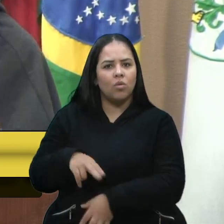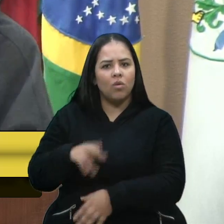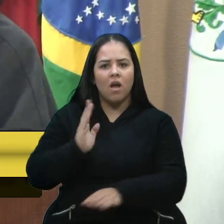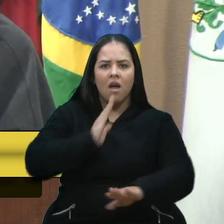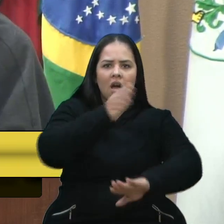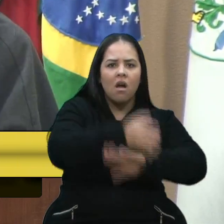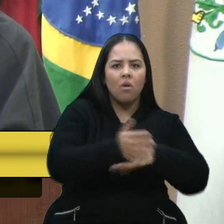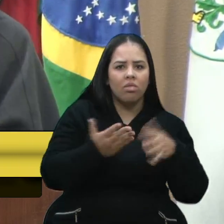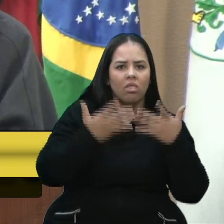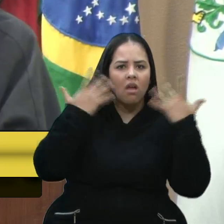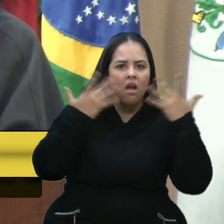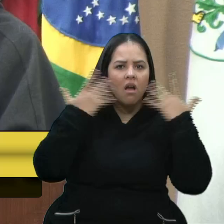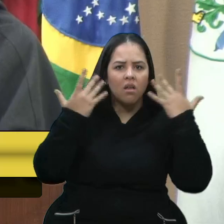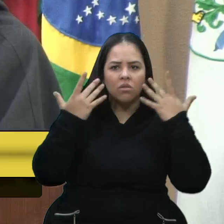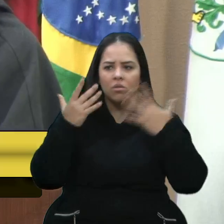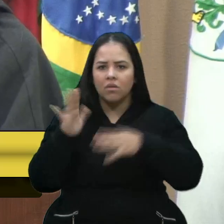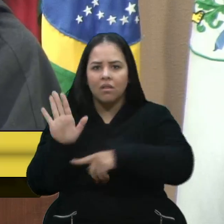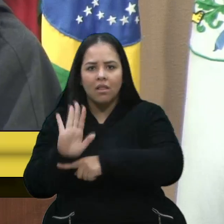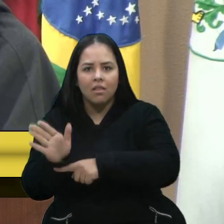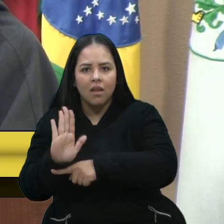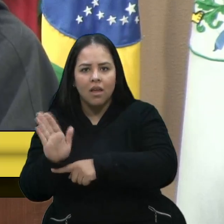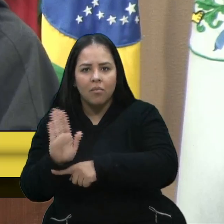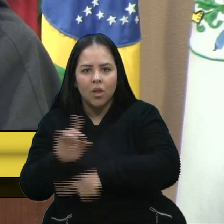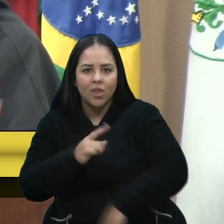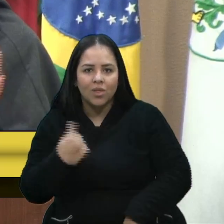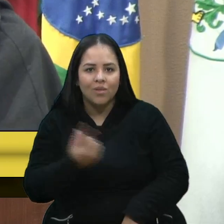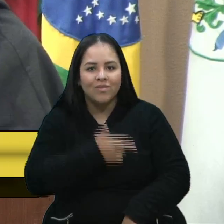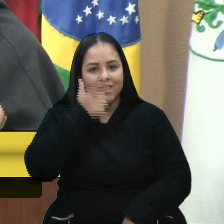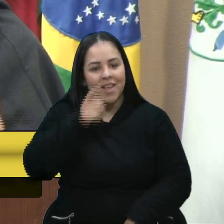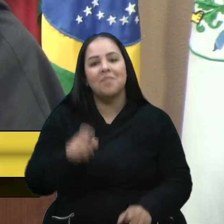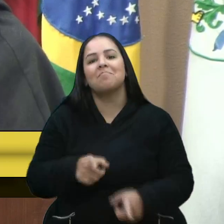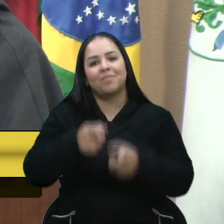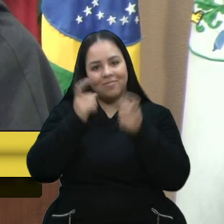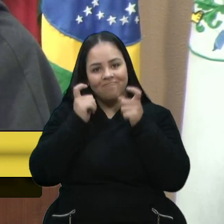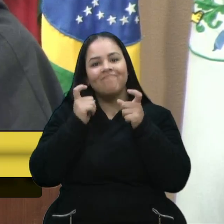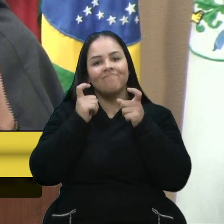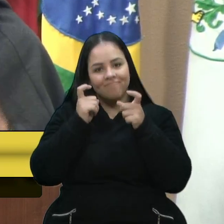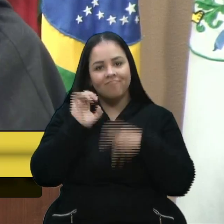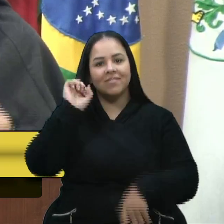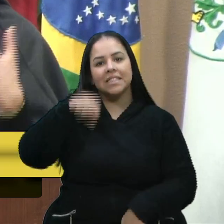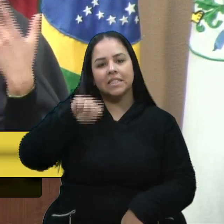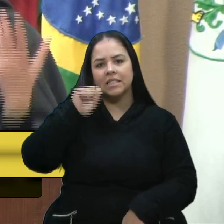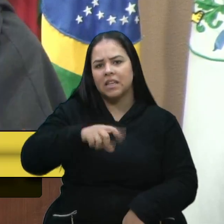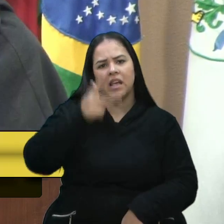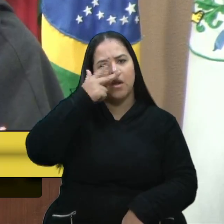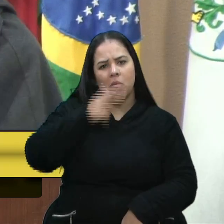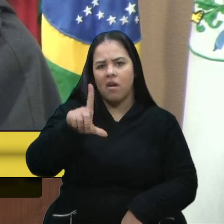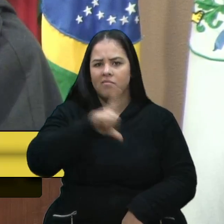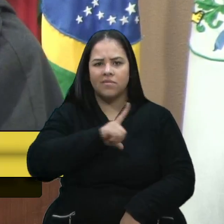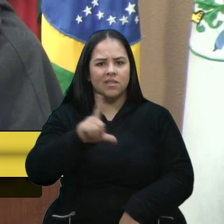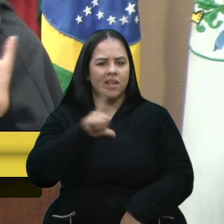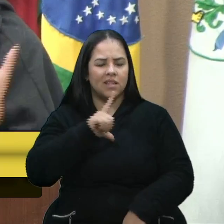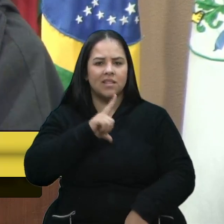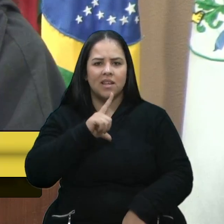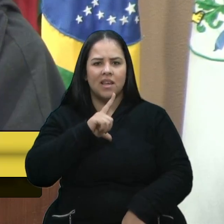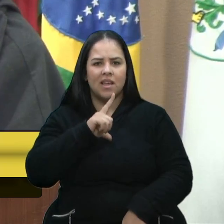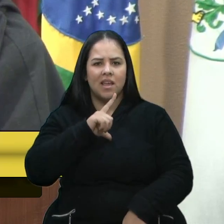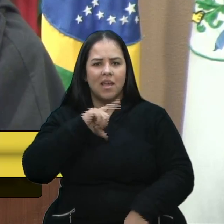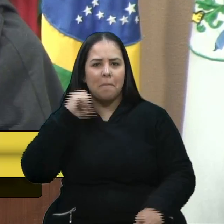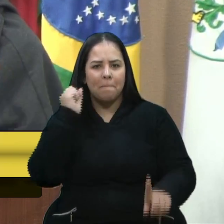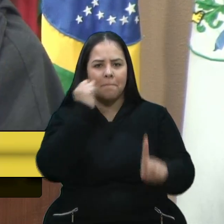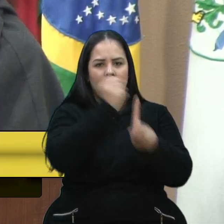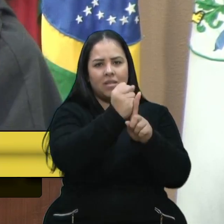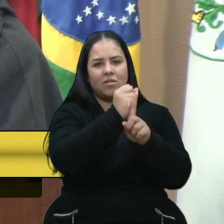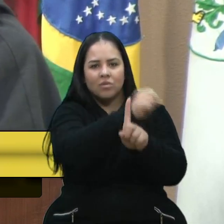um cinema, a gente também consegue perceber que mesmo existindo esse impacto social tão